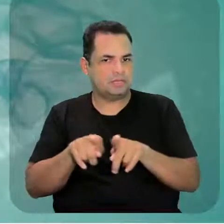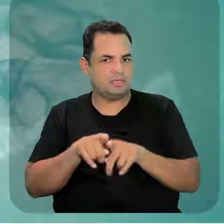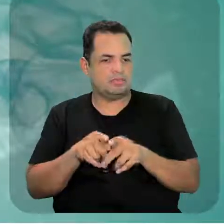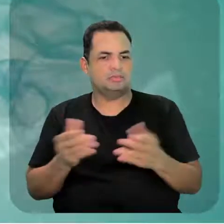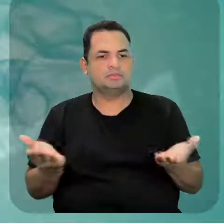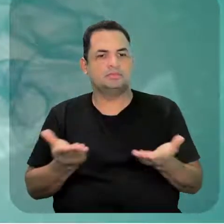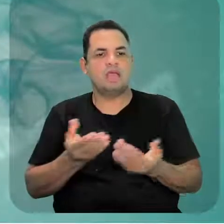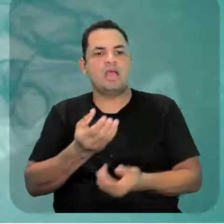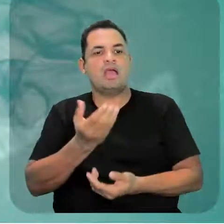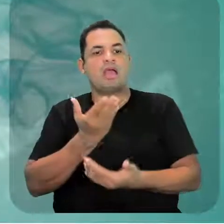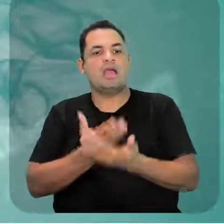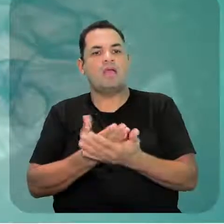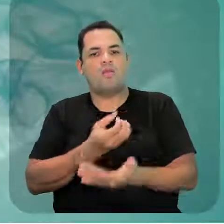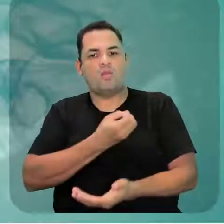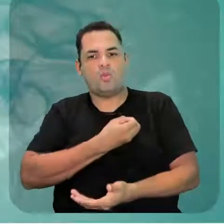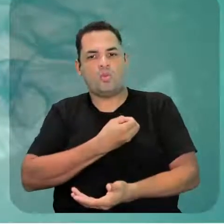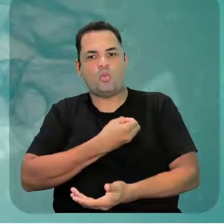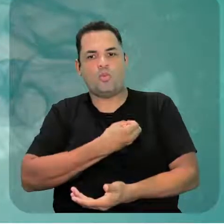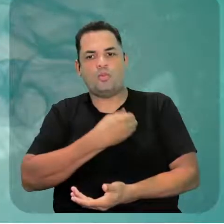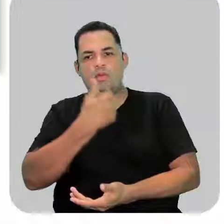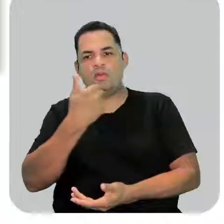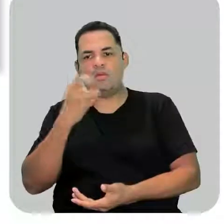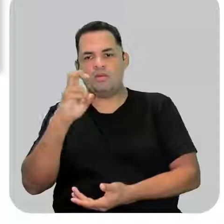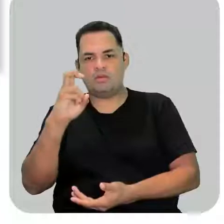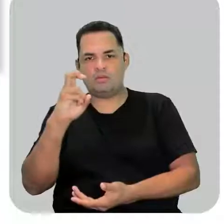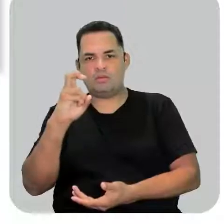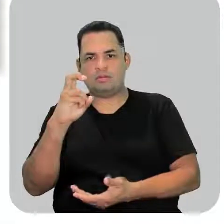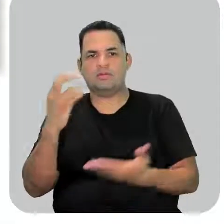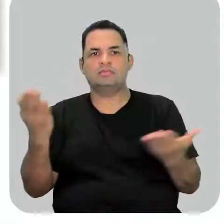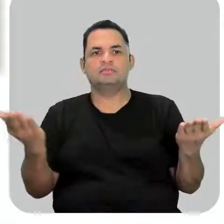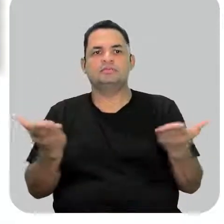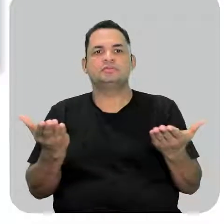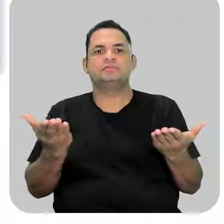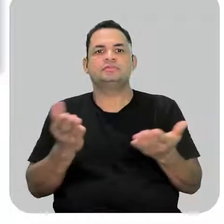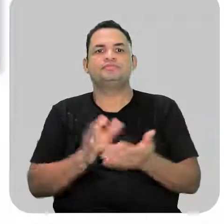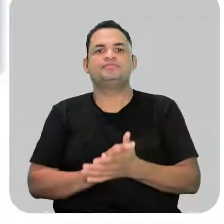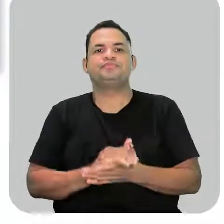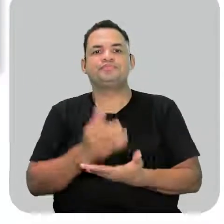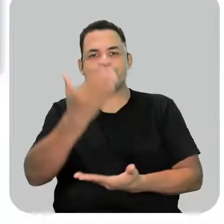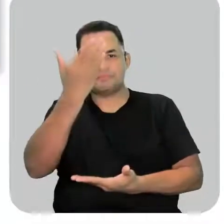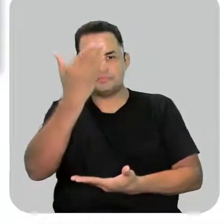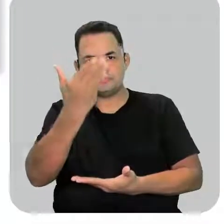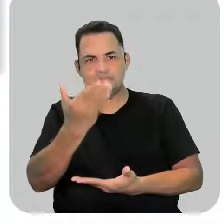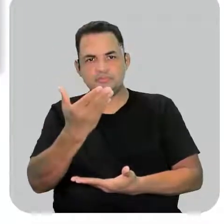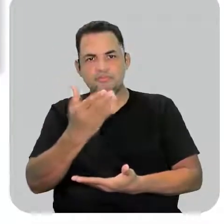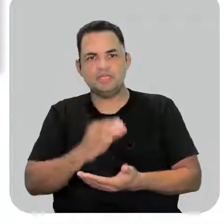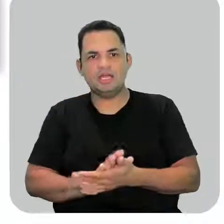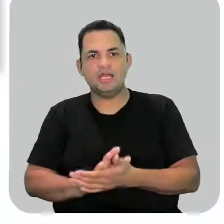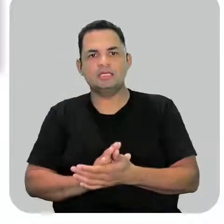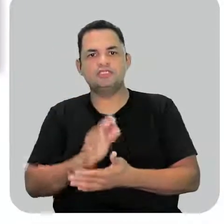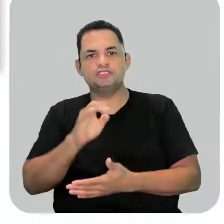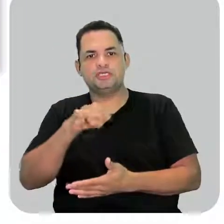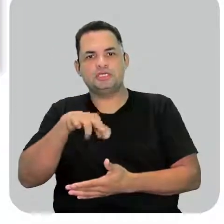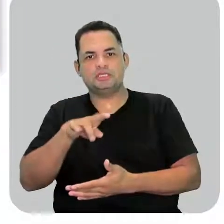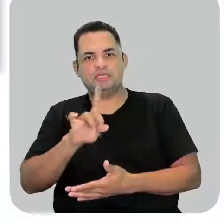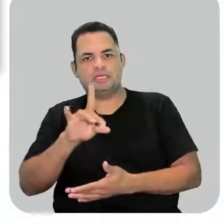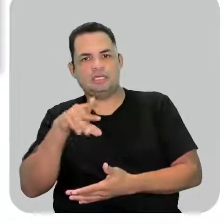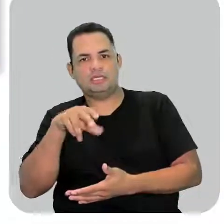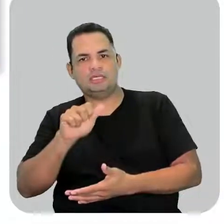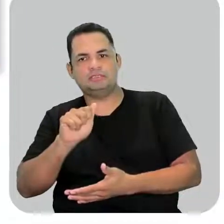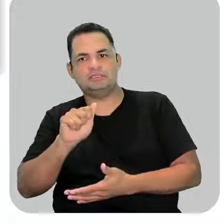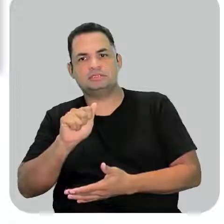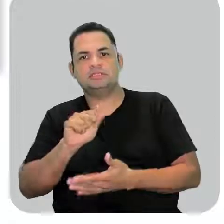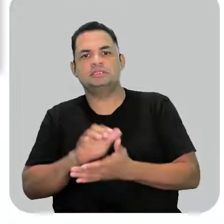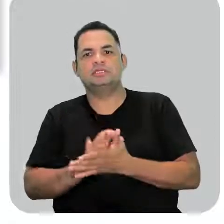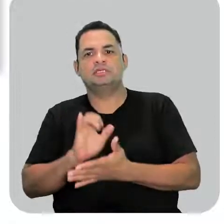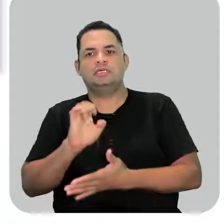A aula de número 15. Nessa aula de hoje nós vamos falar sobre as nitrilas,